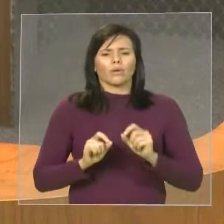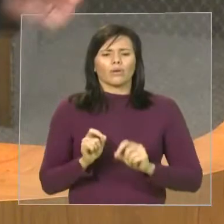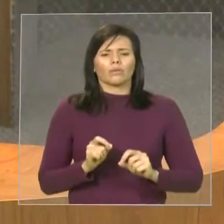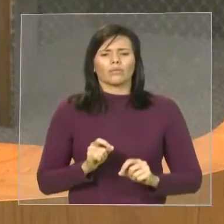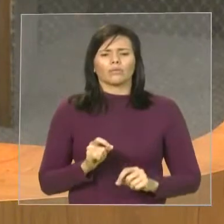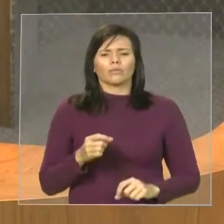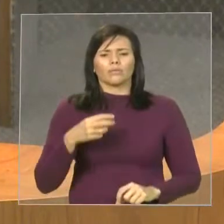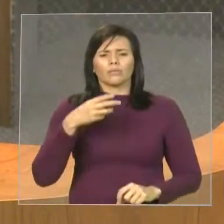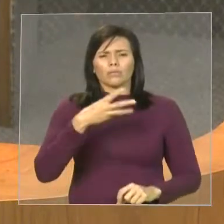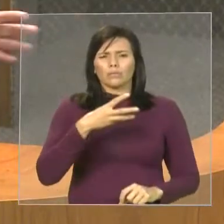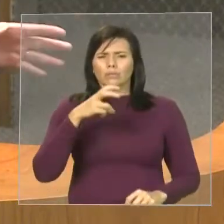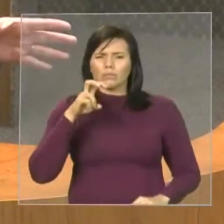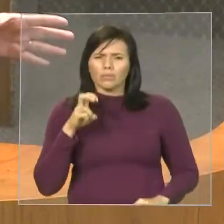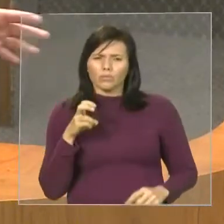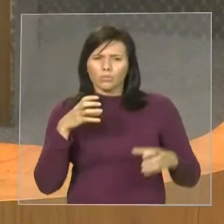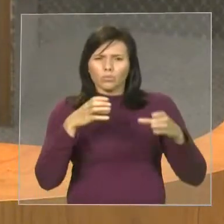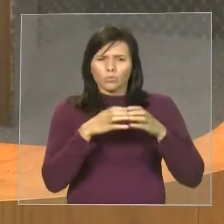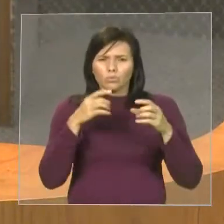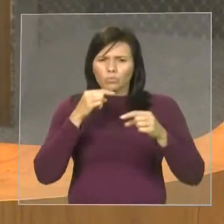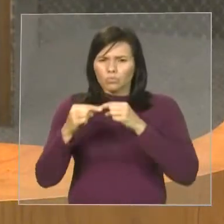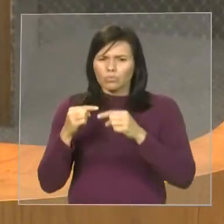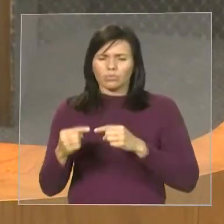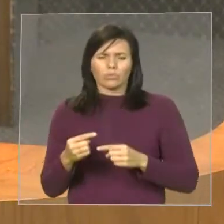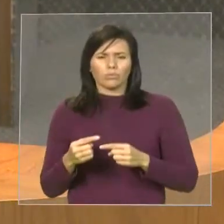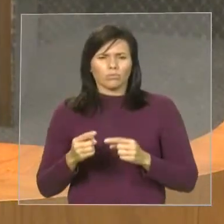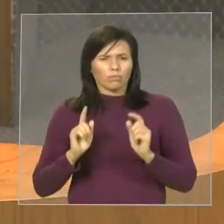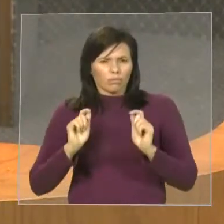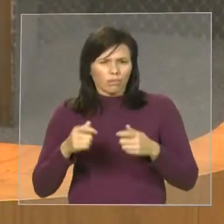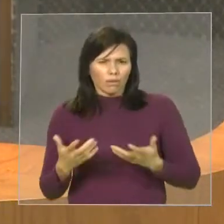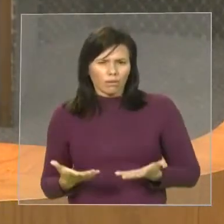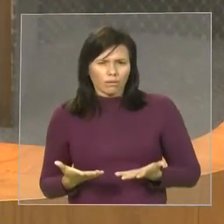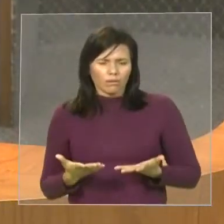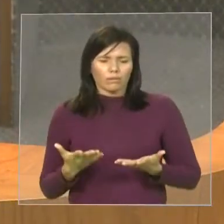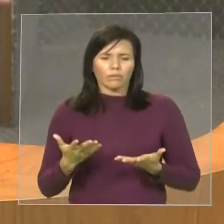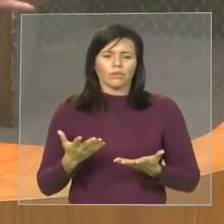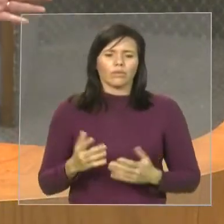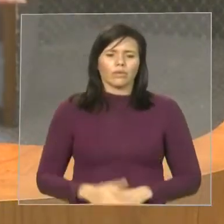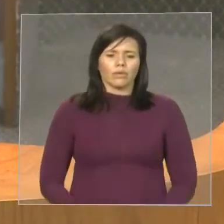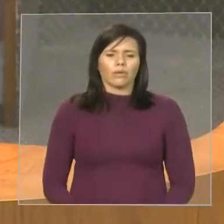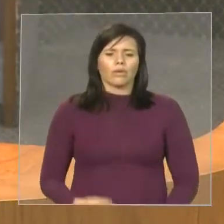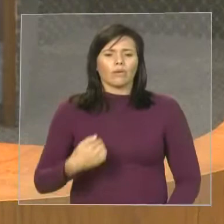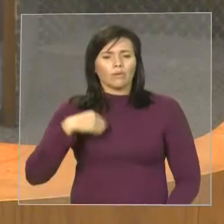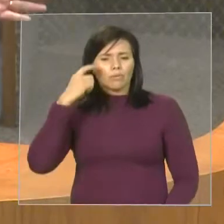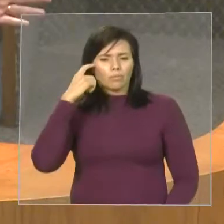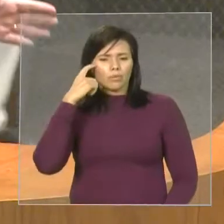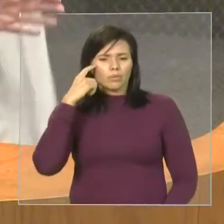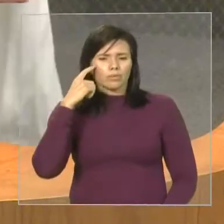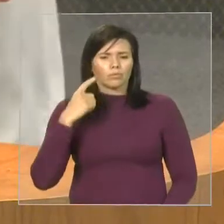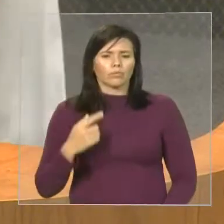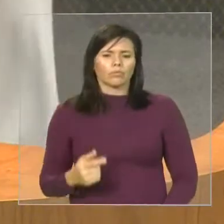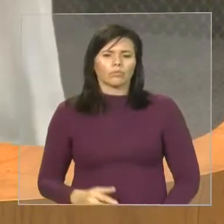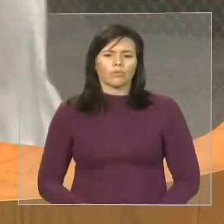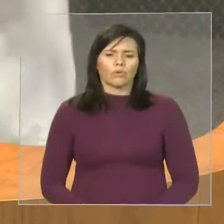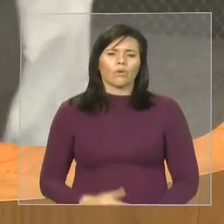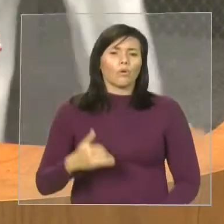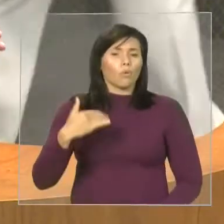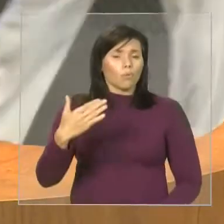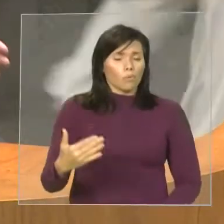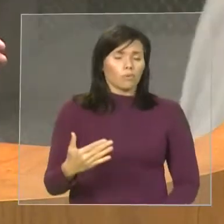Eu acredito, deputado Emetério, com essa reforma política, depois das eleições, quem se elegeu pelos partidos menores vai continuar com o